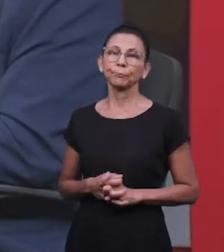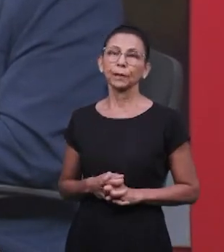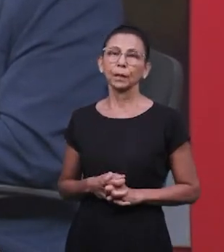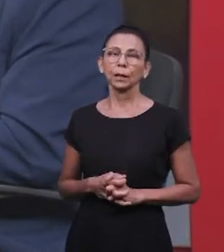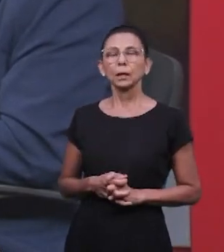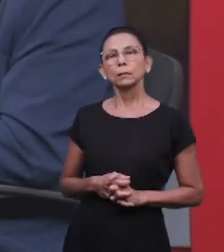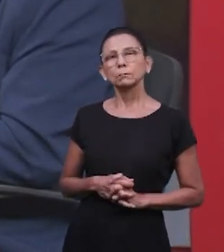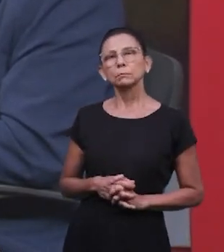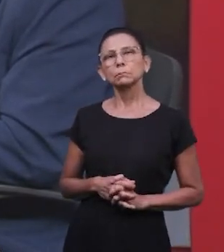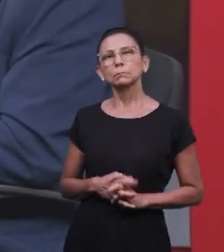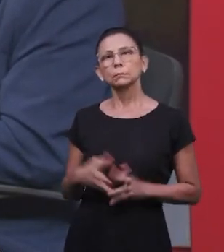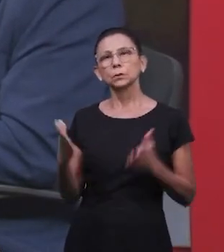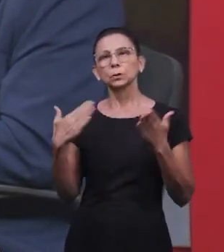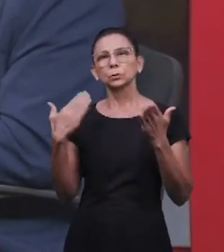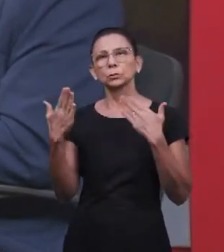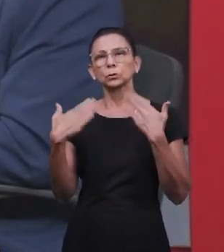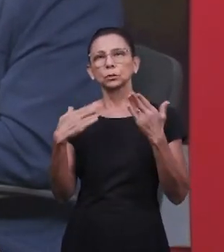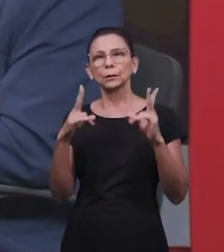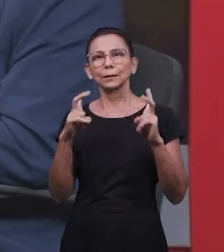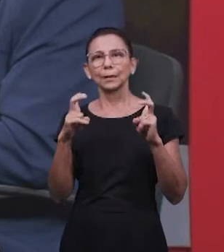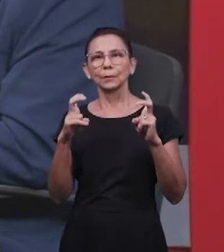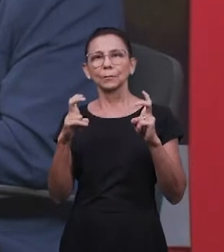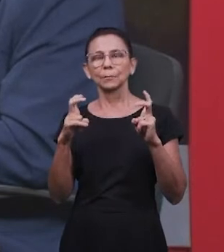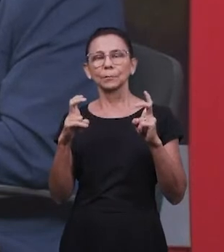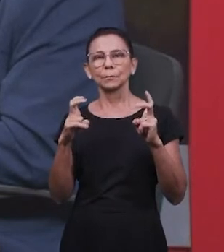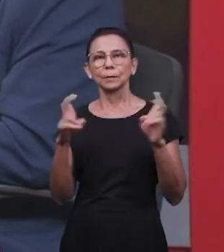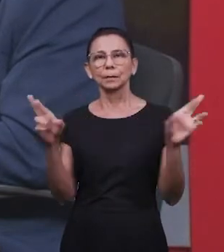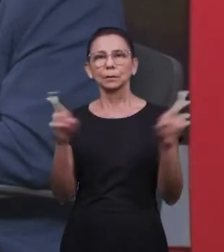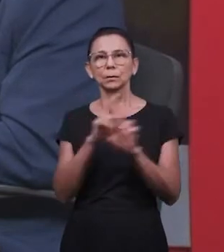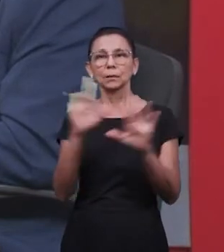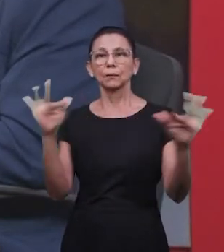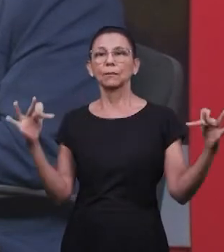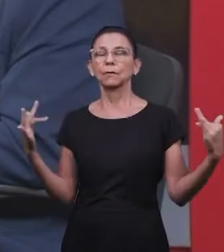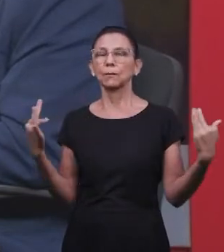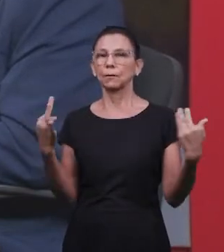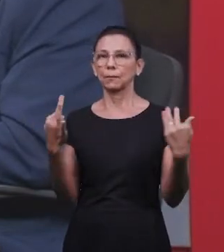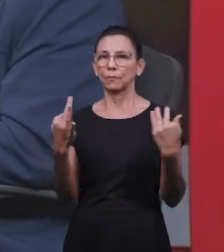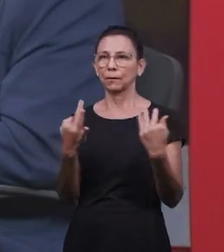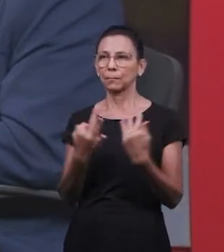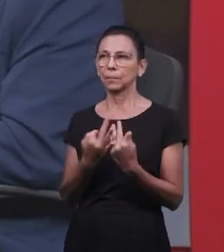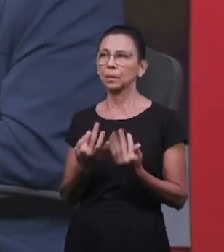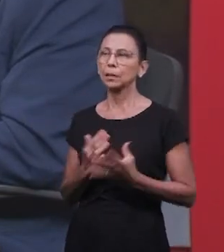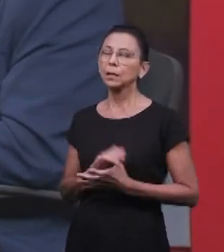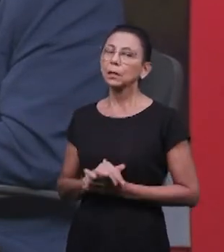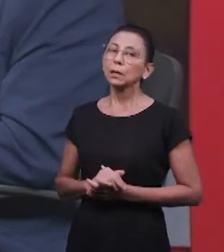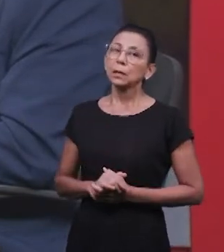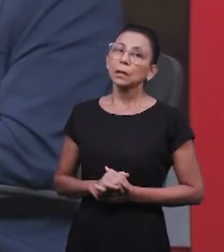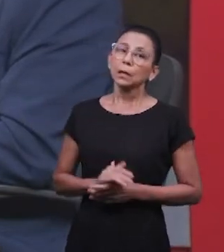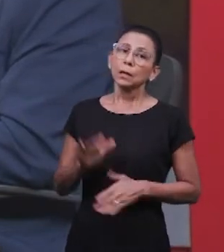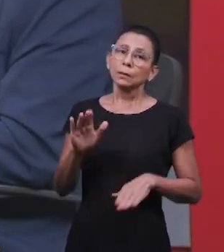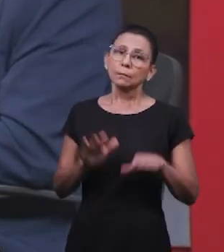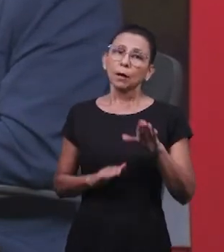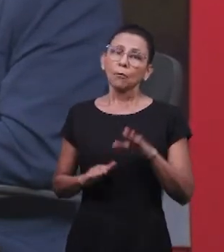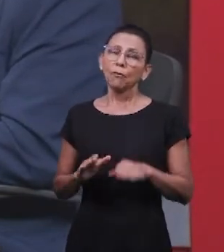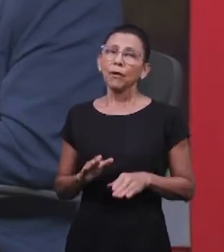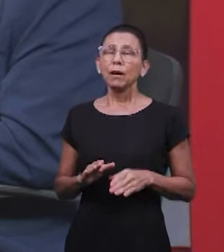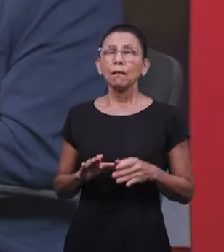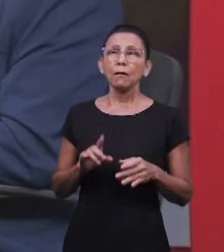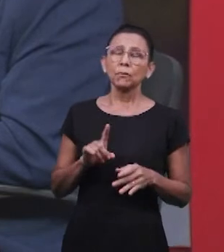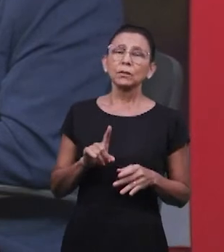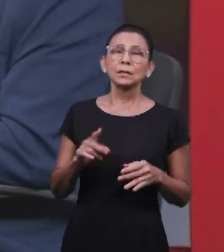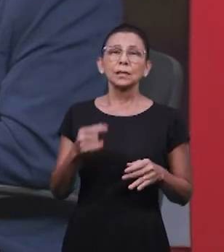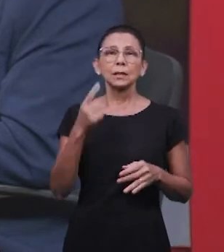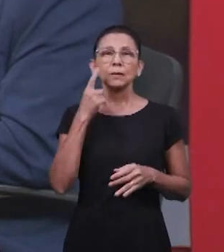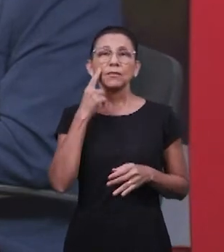ligados à família. E eu quero dizer uma coisa: se você, porventura, chegou agora nesse programa,